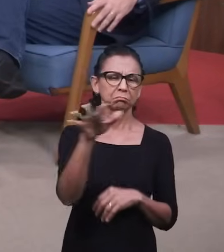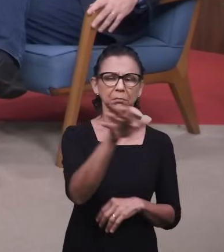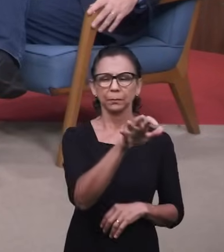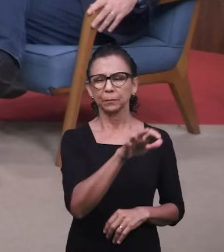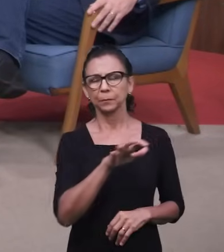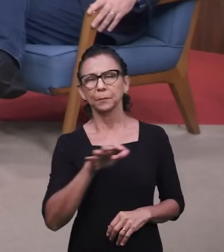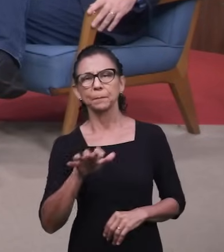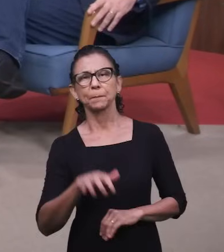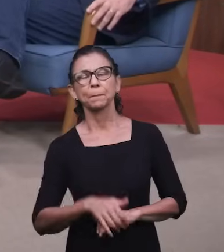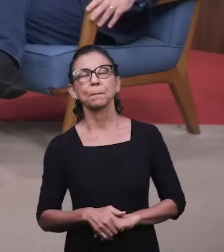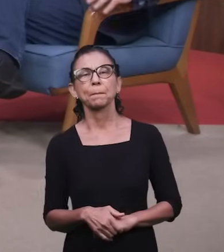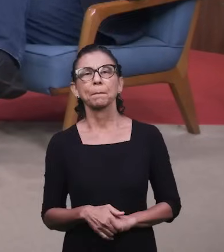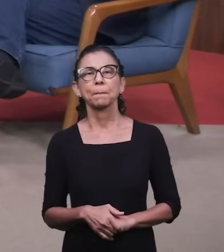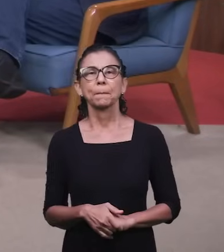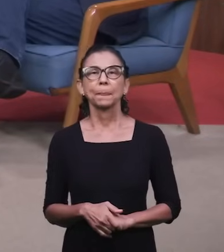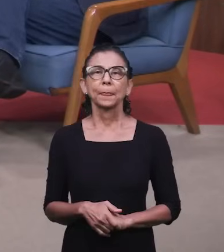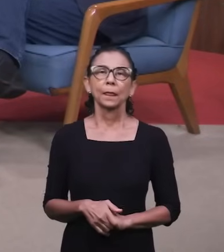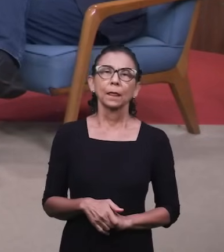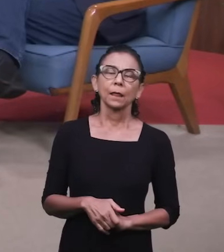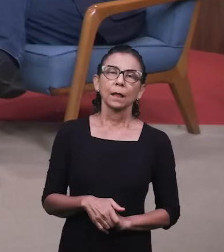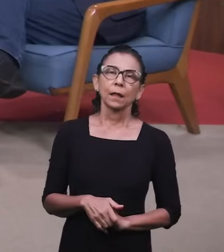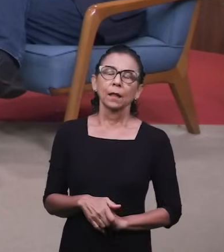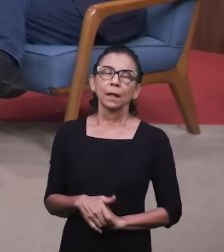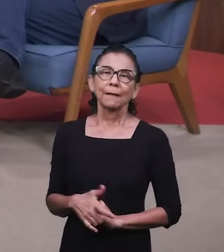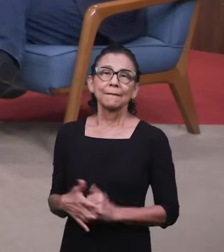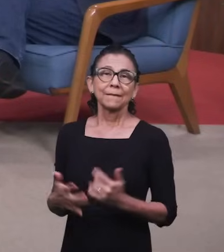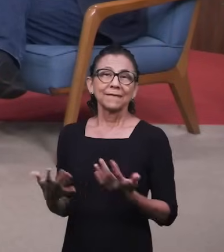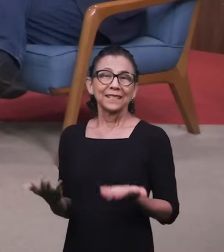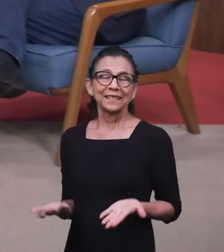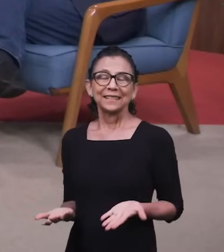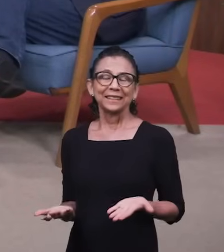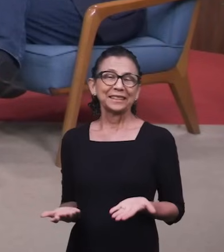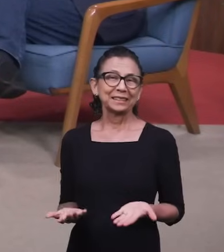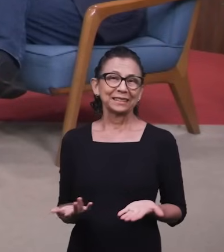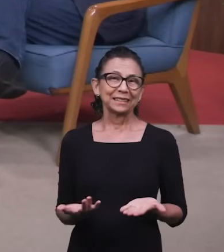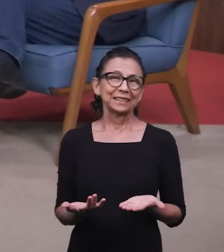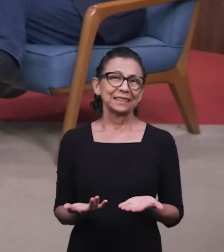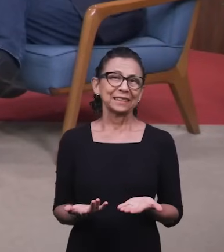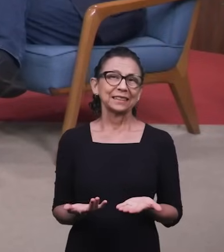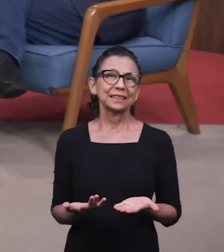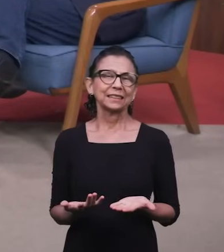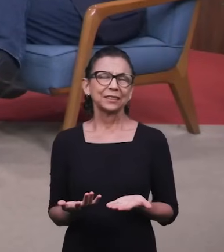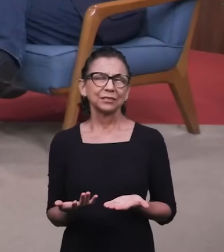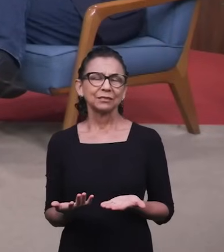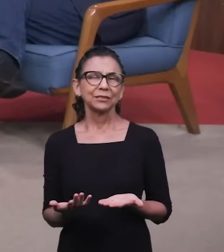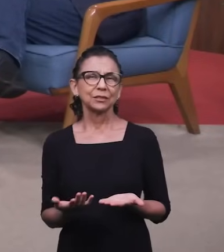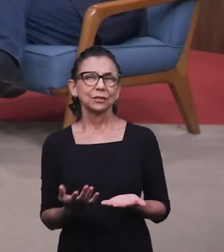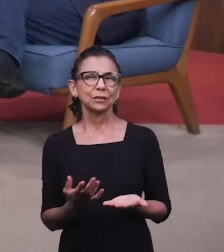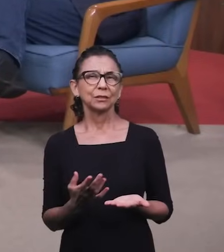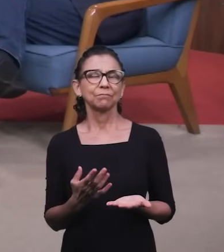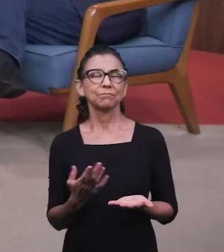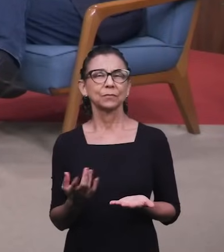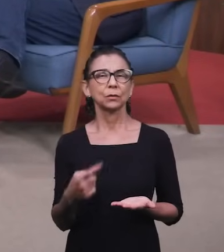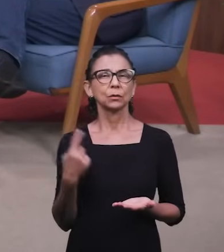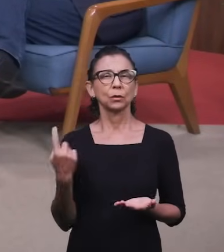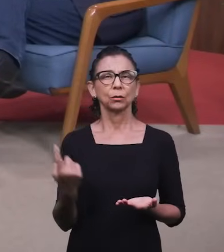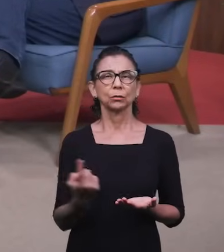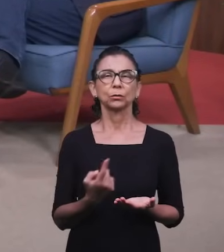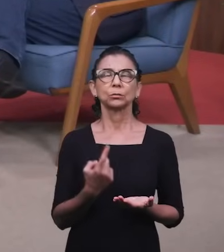lugares, como muitas vezes aqui pela maneira e o tempo que a gente se dedica a aspectos da